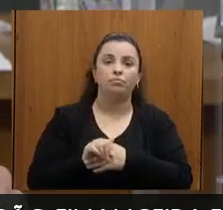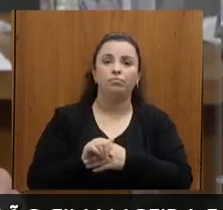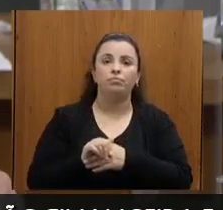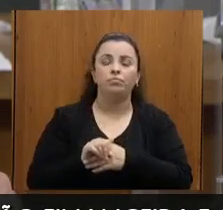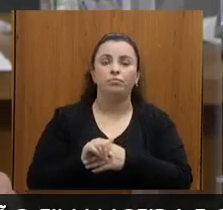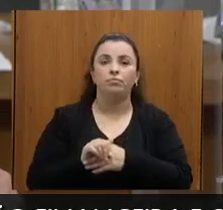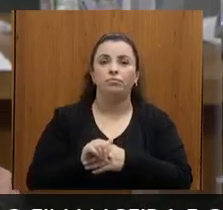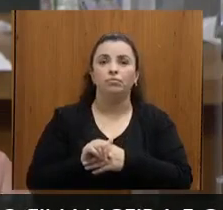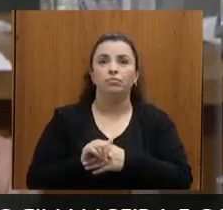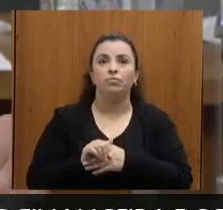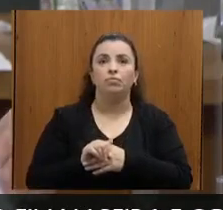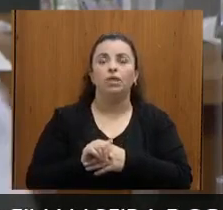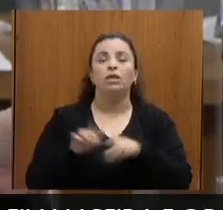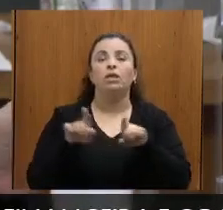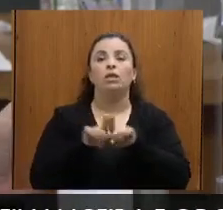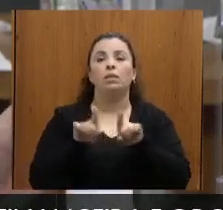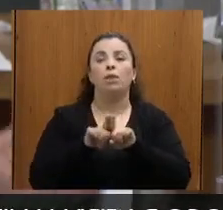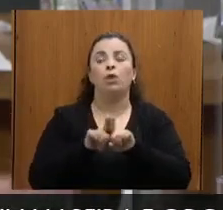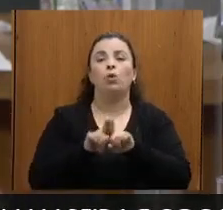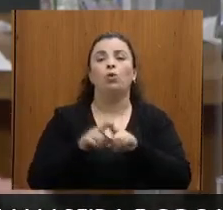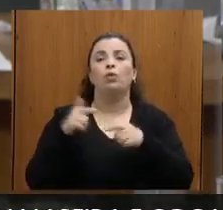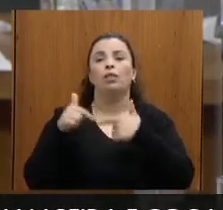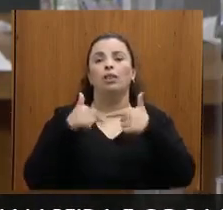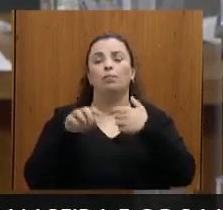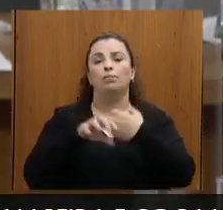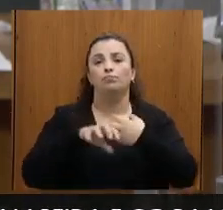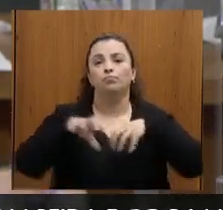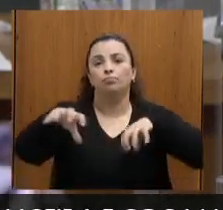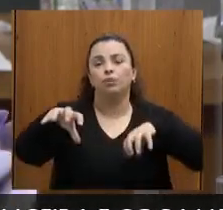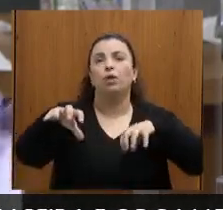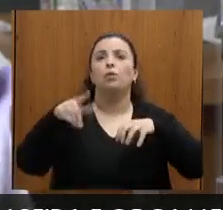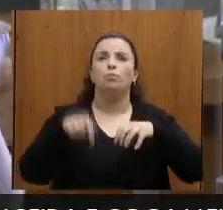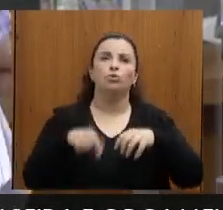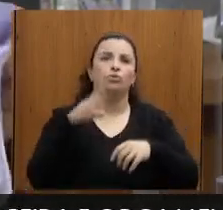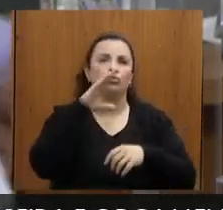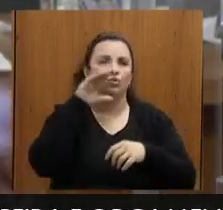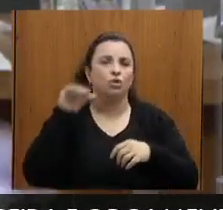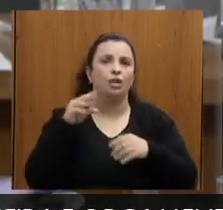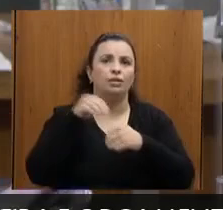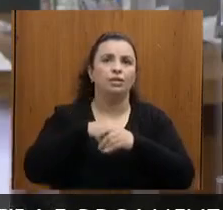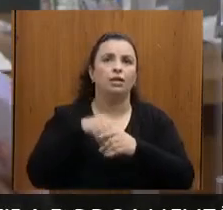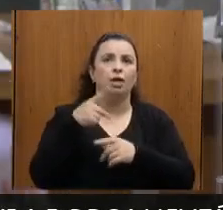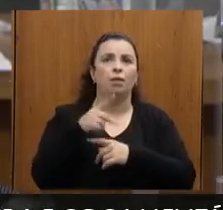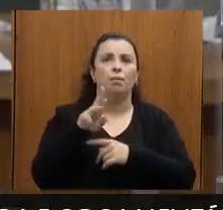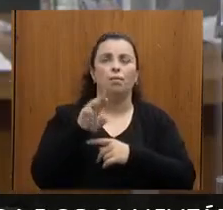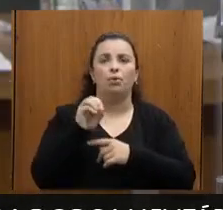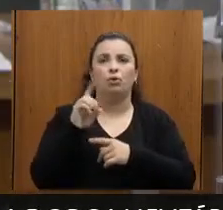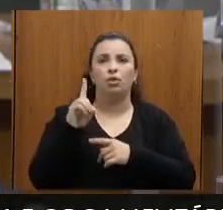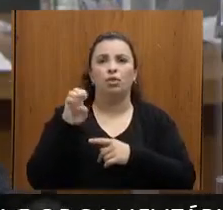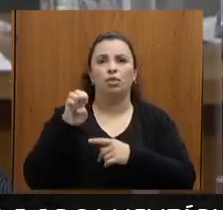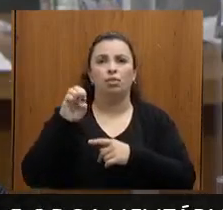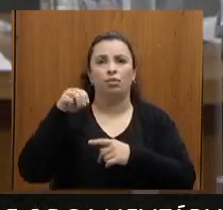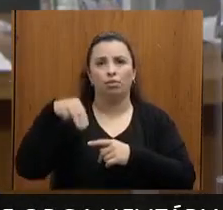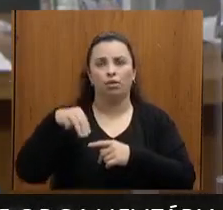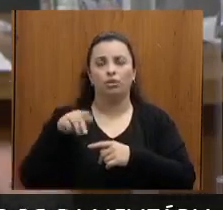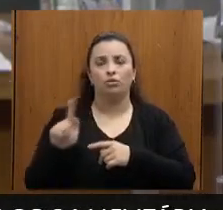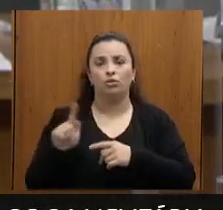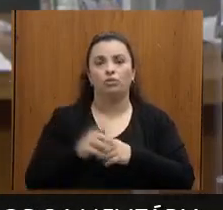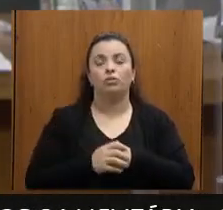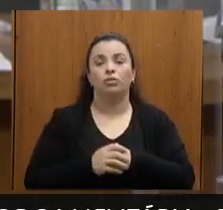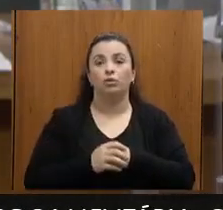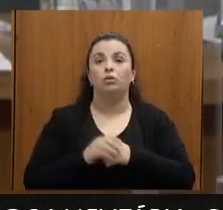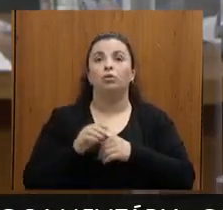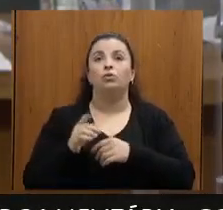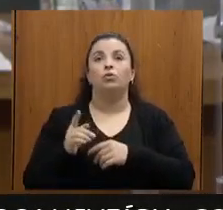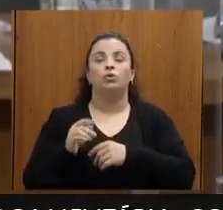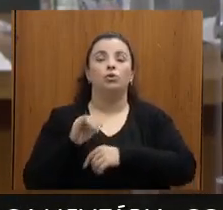teletrabalho em 2021 com o espaço de co-working para os servidores da Prodente. No Instituto de Previdência dos Servidores do